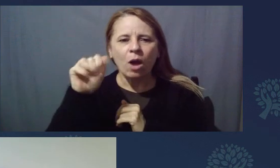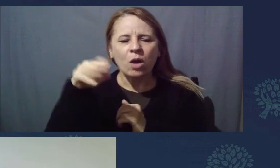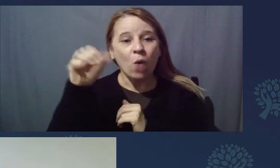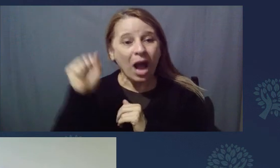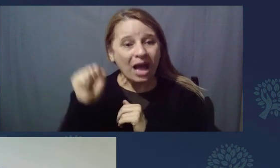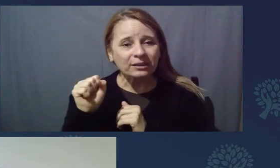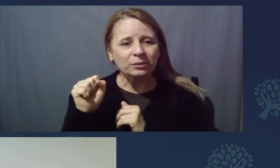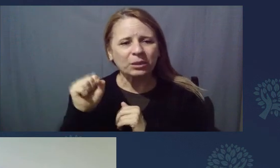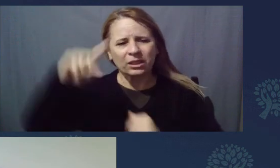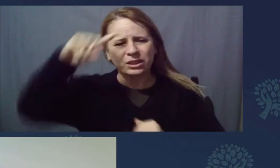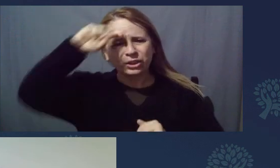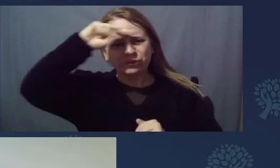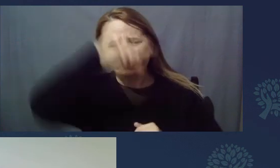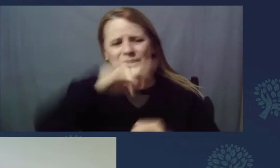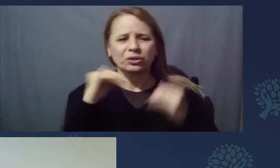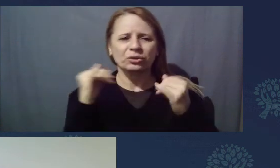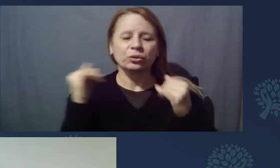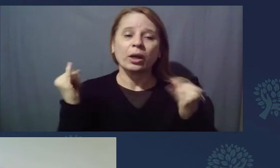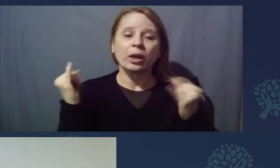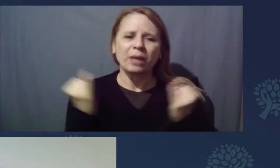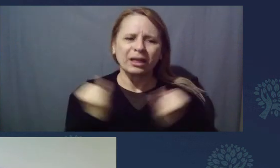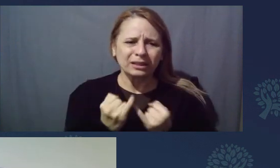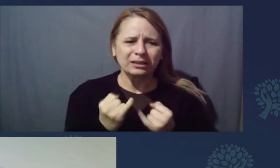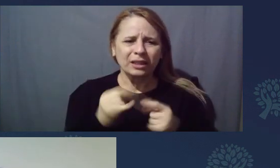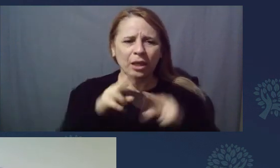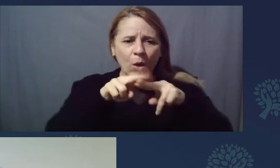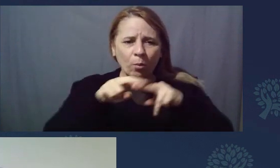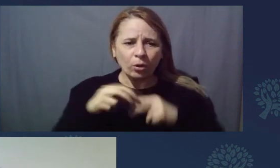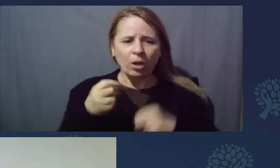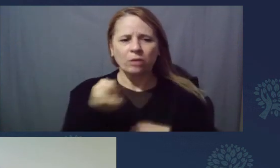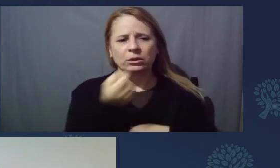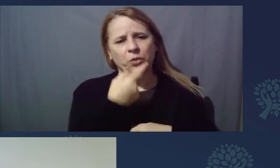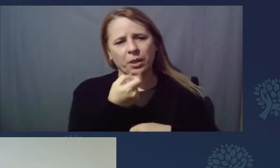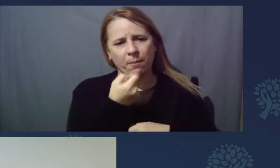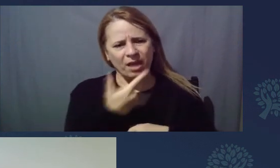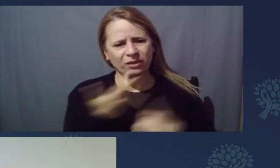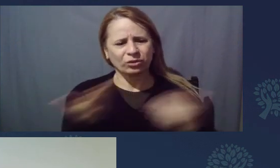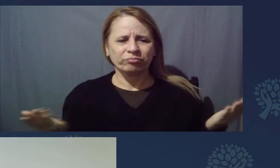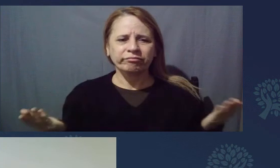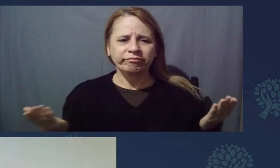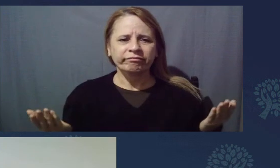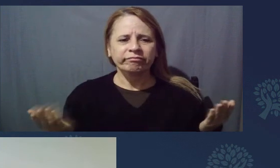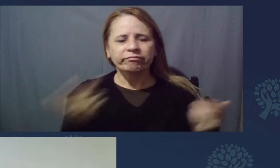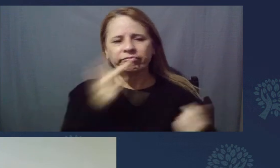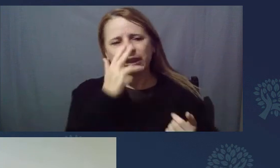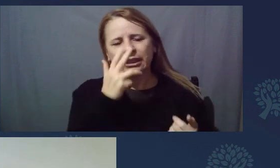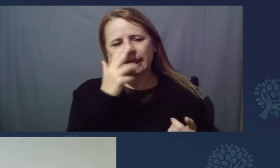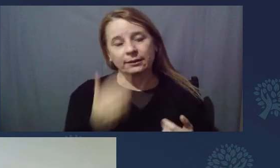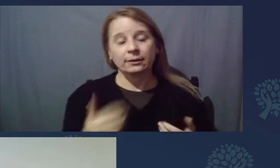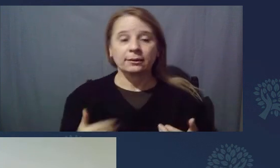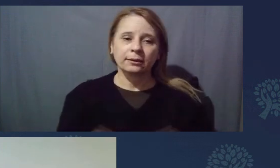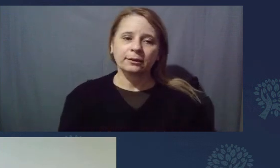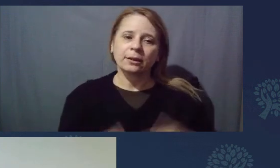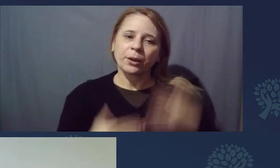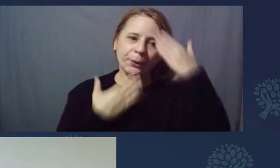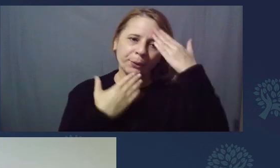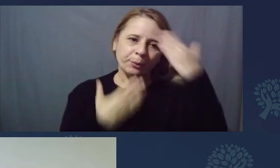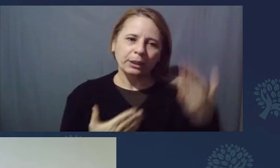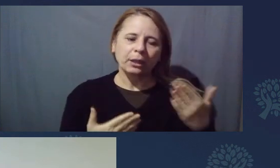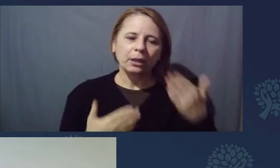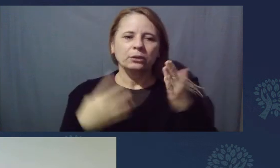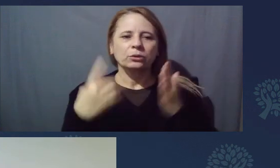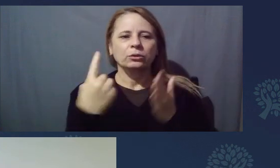medicamentos utilizados? Existe alguma relação? É parecida com a pergunta do corticoide, né? Isso, Amorim, muito obrigado pela sua